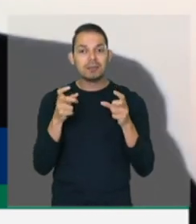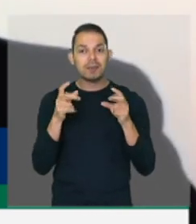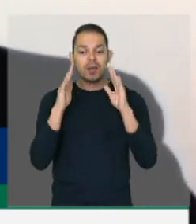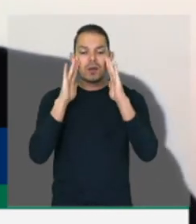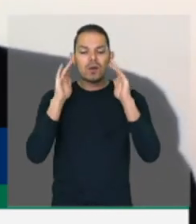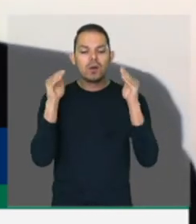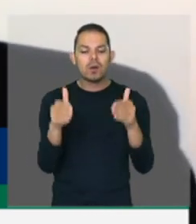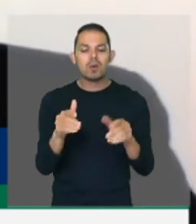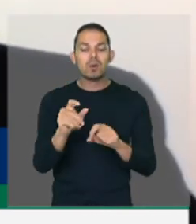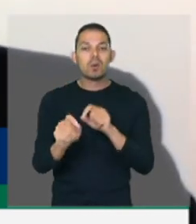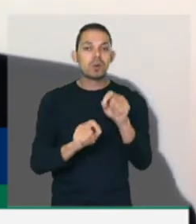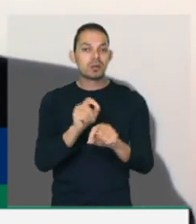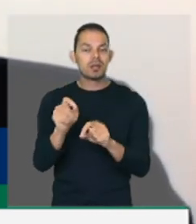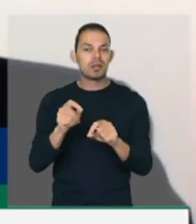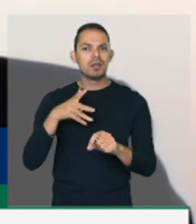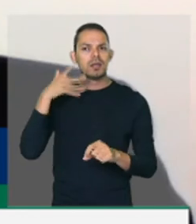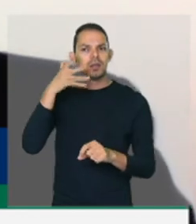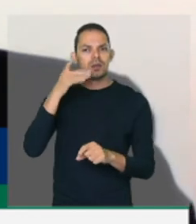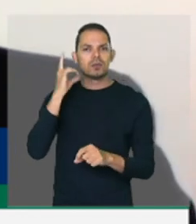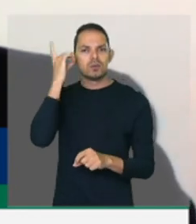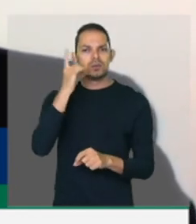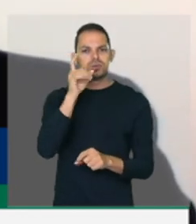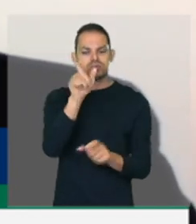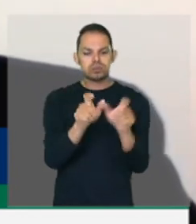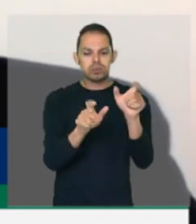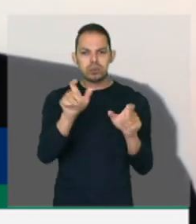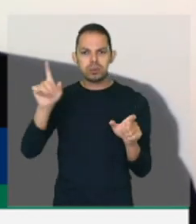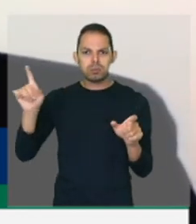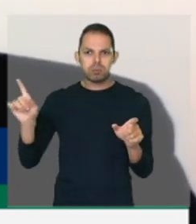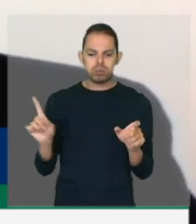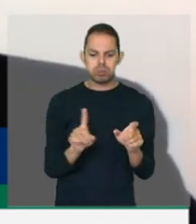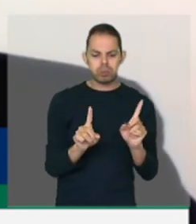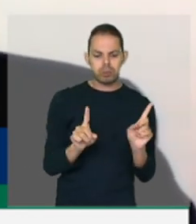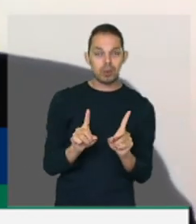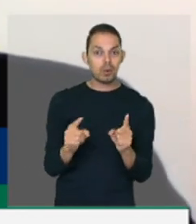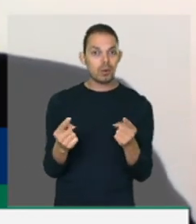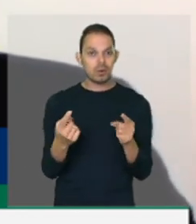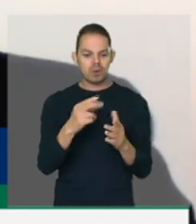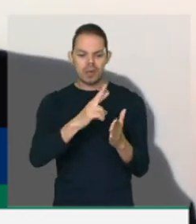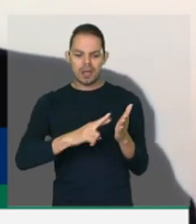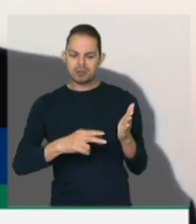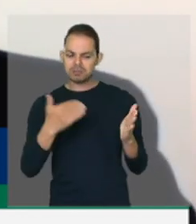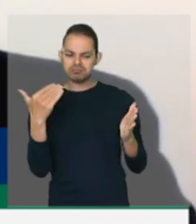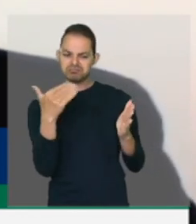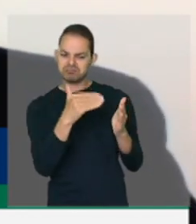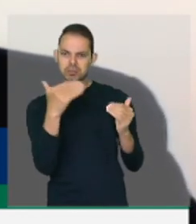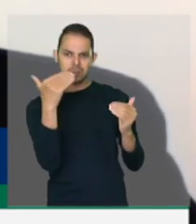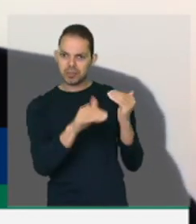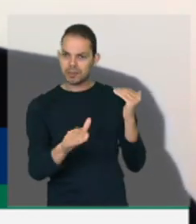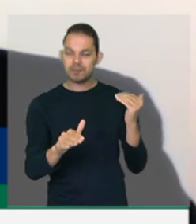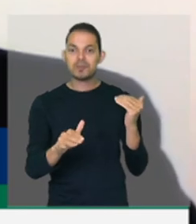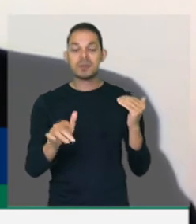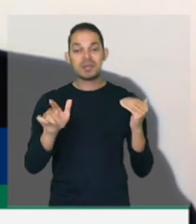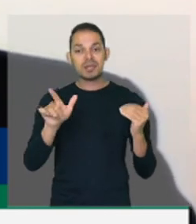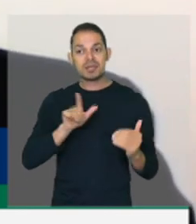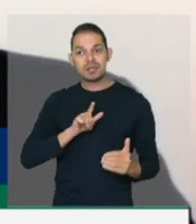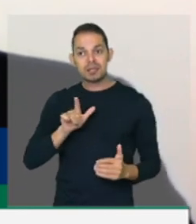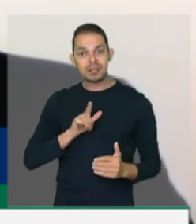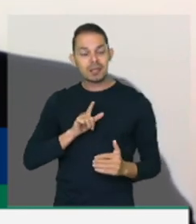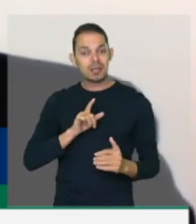até mesmo nas falas dos deputados que são contrários ao relatório, que há, inclusive,